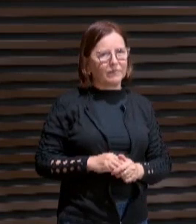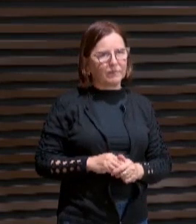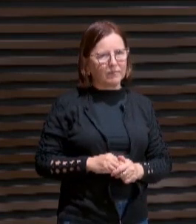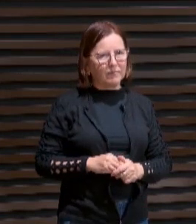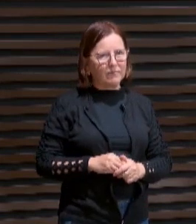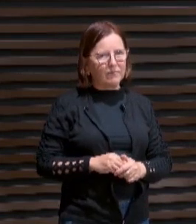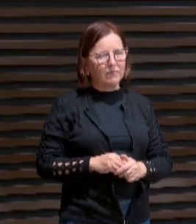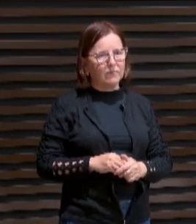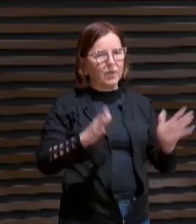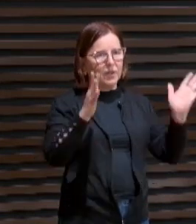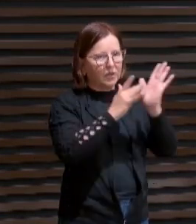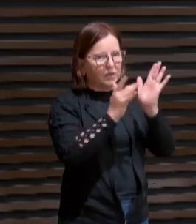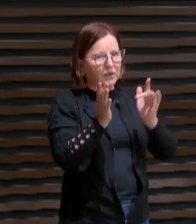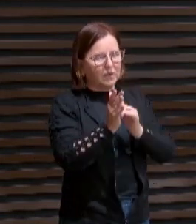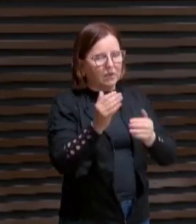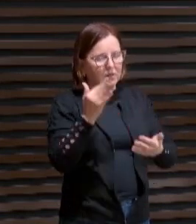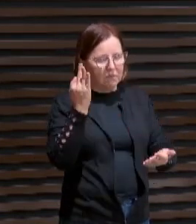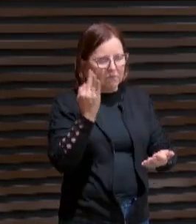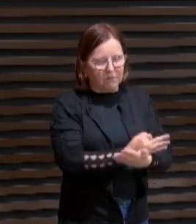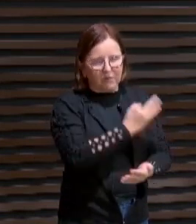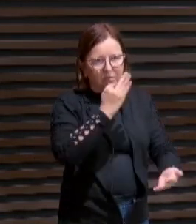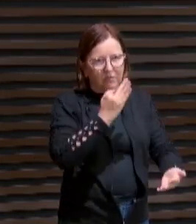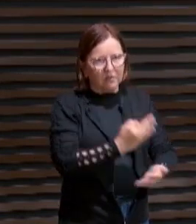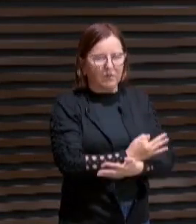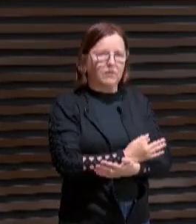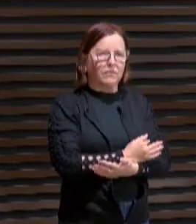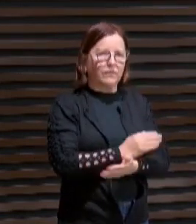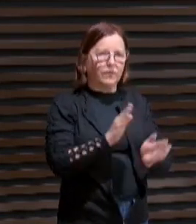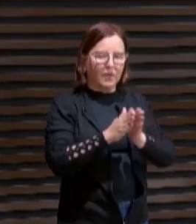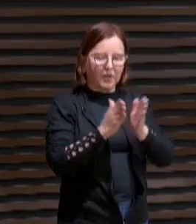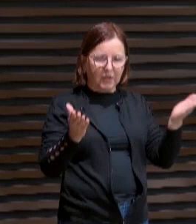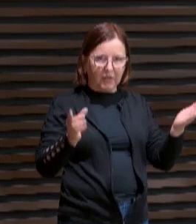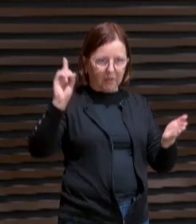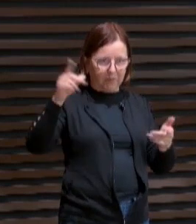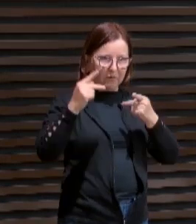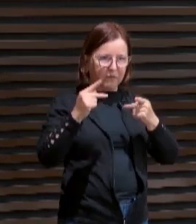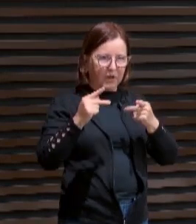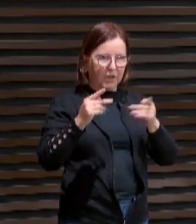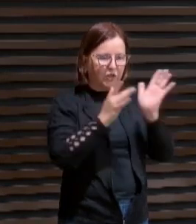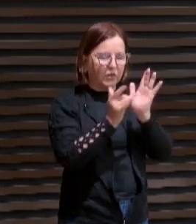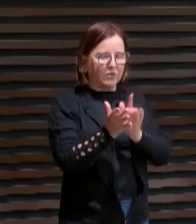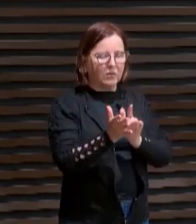E Jesus suportou tudo aquilo. E a minha Bíblia diz que ele não abriu a sua boca.